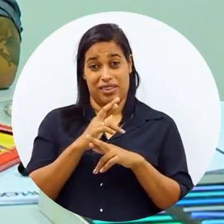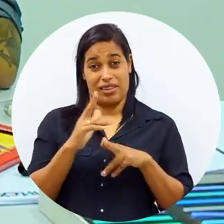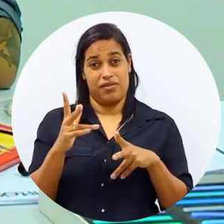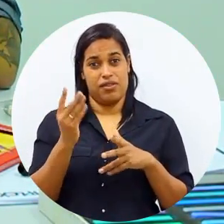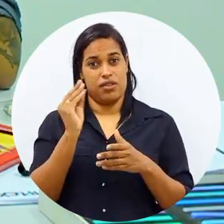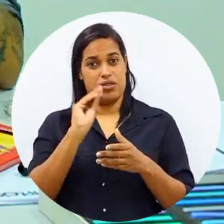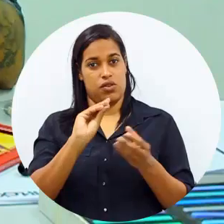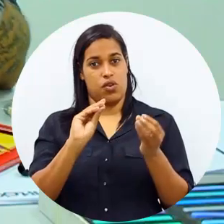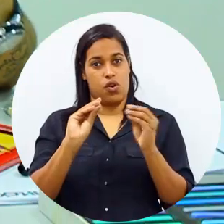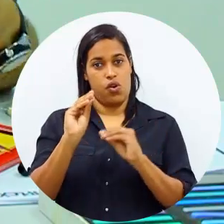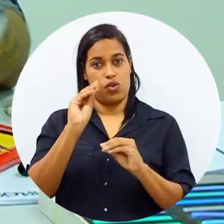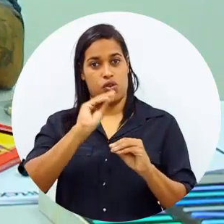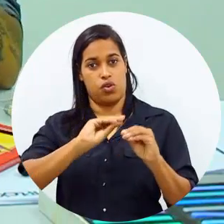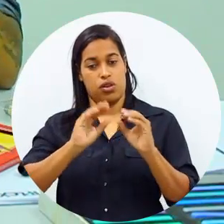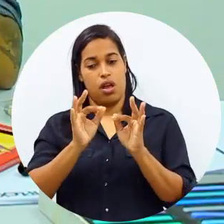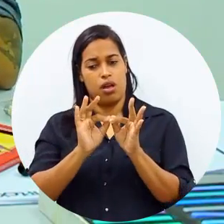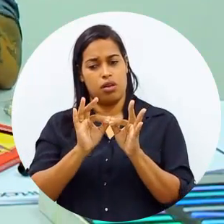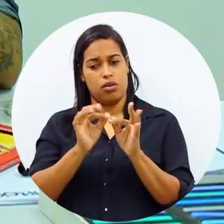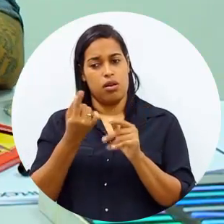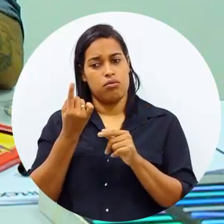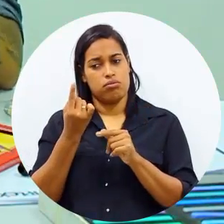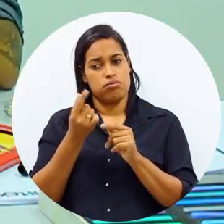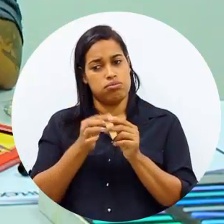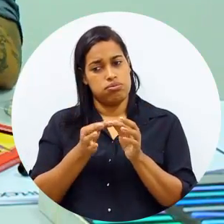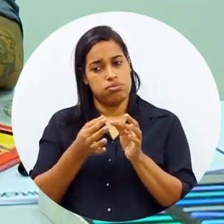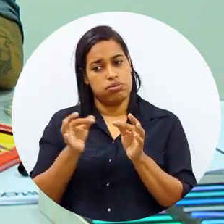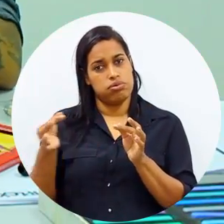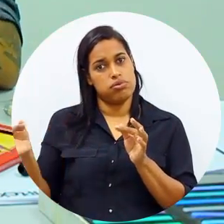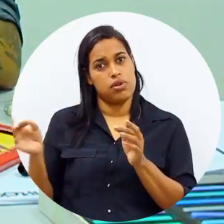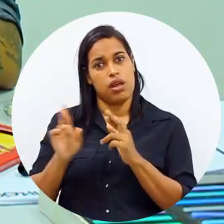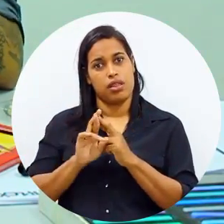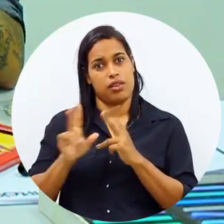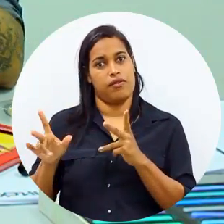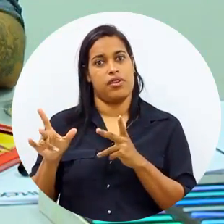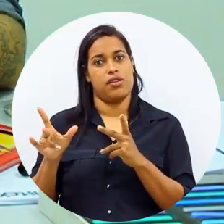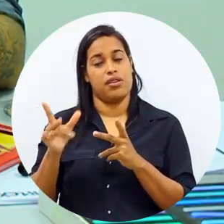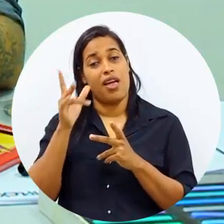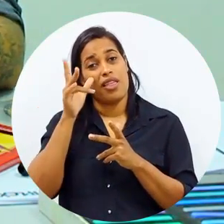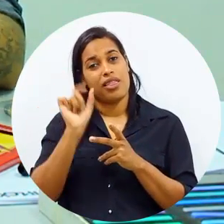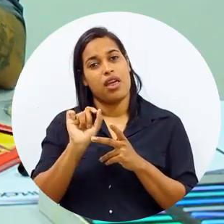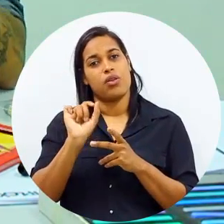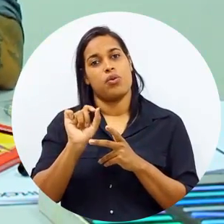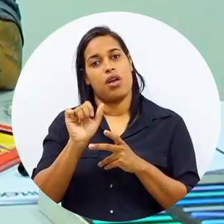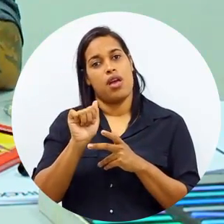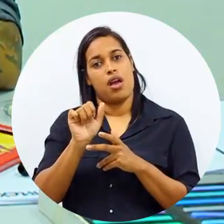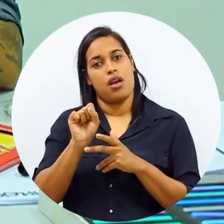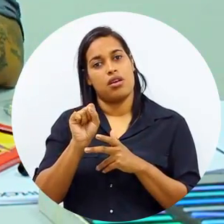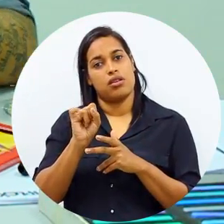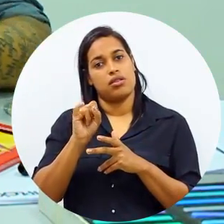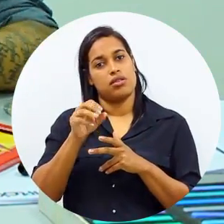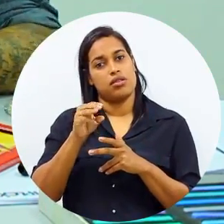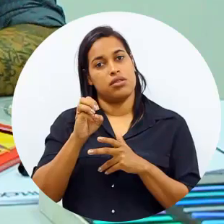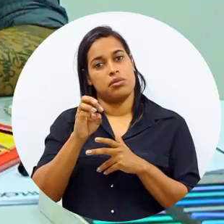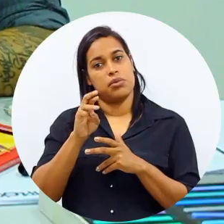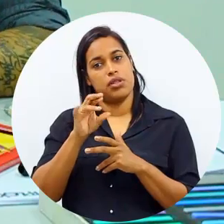formas diferentes colocados em distâncias diferentes nos passam a ideia de